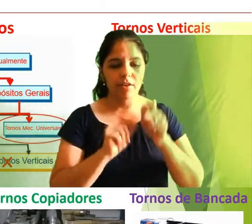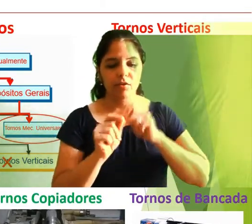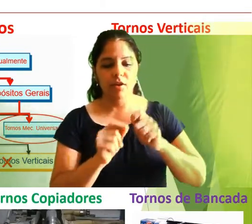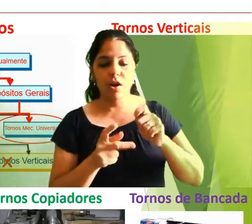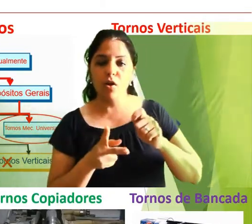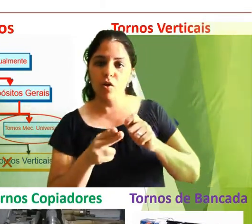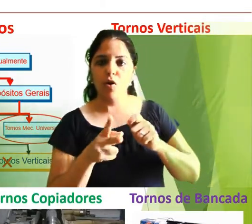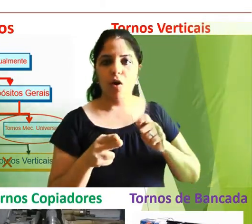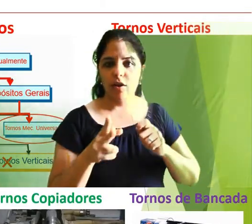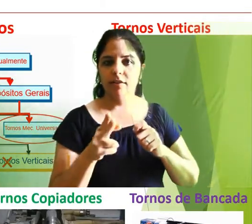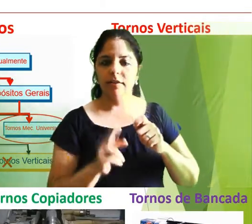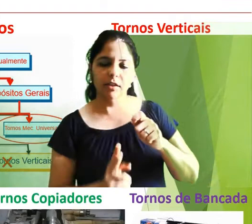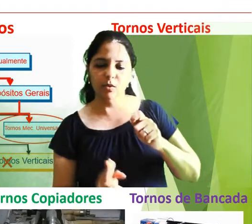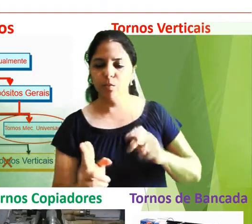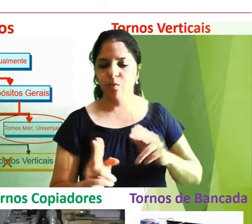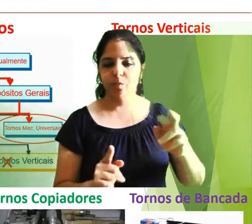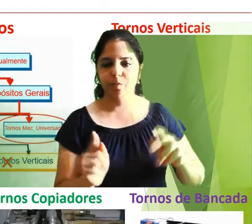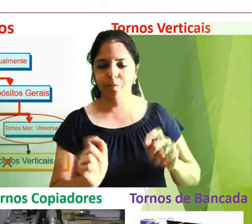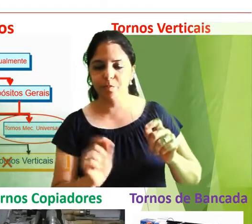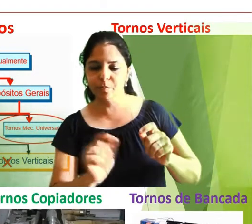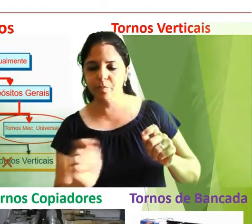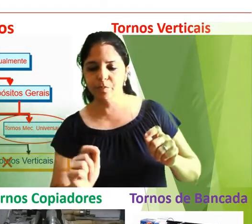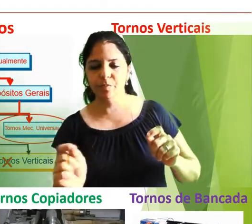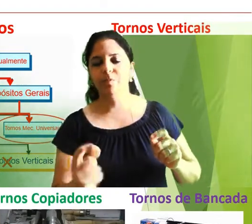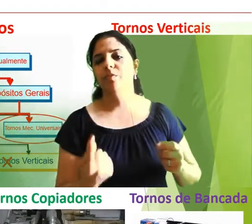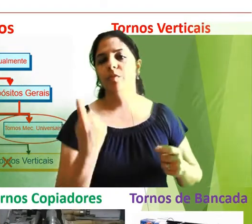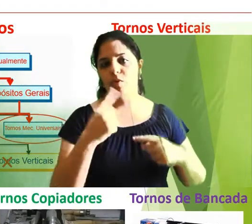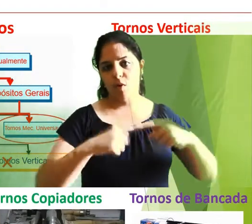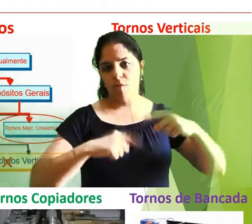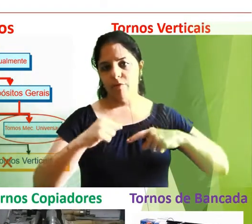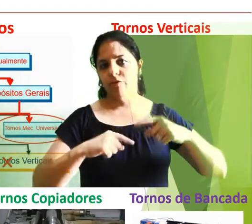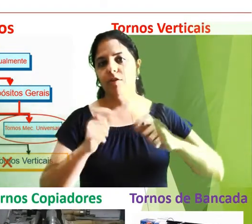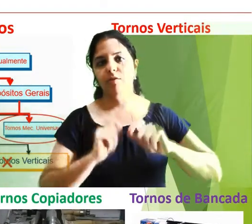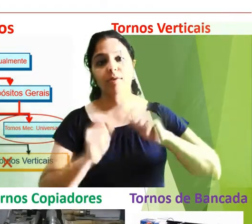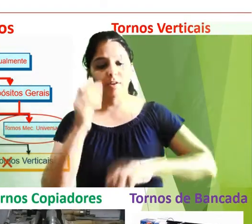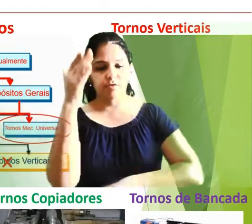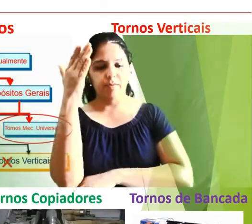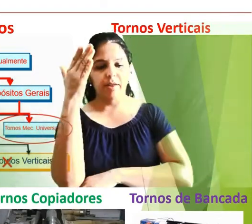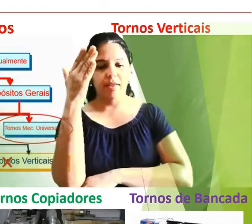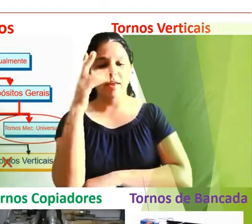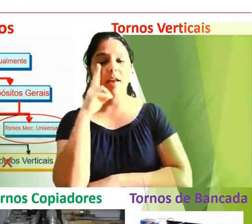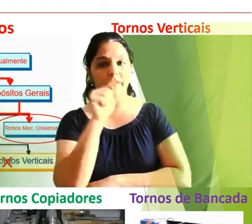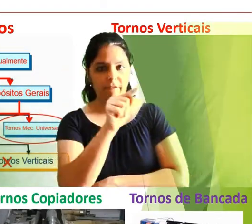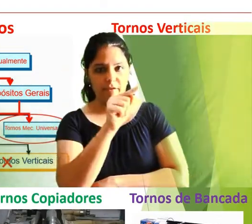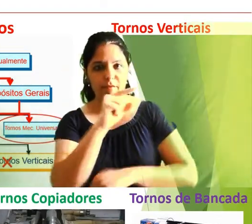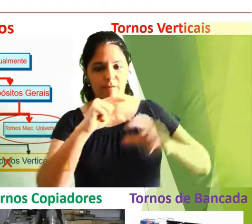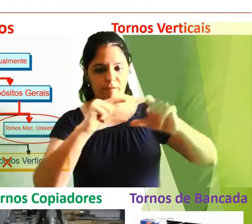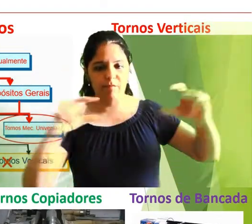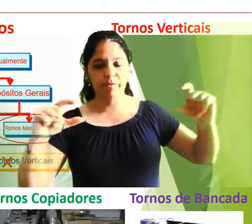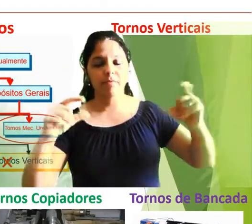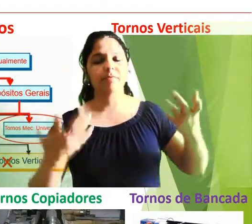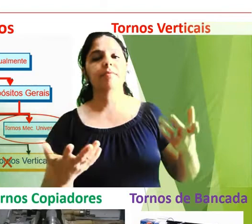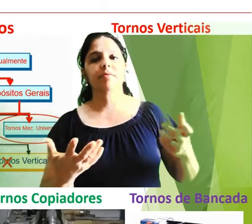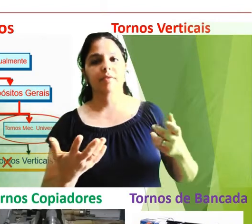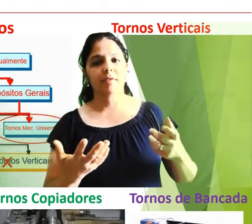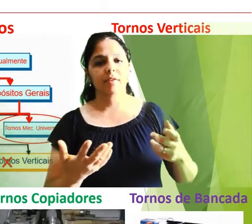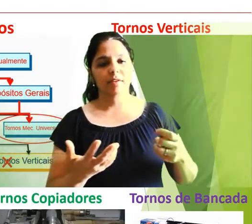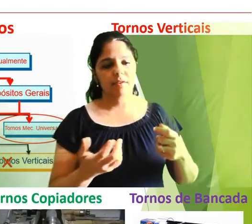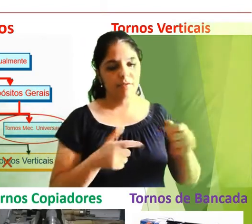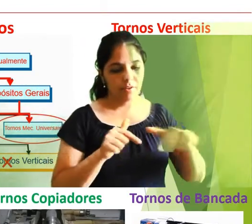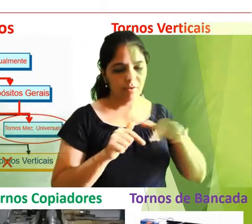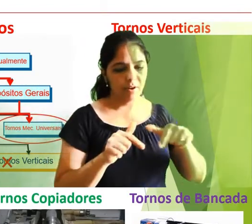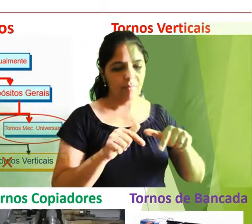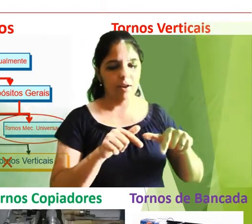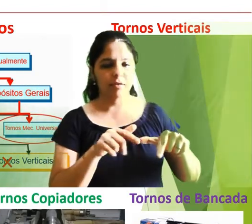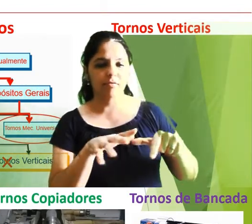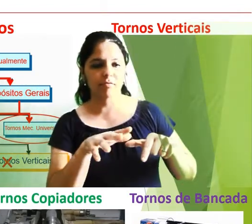pela ferramenta aqui no material aqui, ó, tá vendo? Esse é o material, no caso seria uma peça de madeira, tá? E ele vai passando pelo